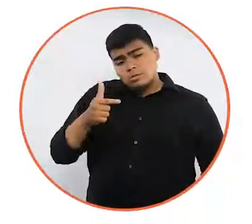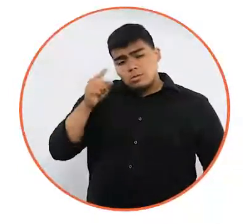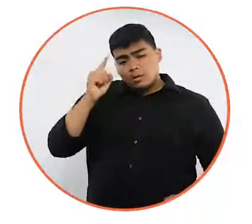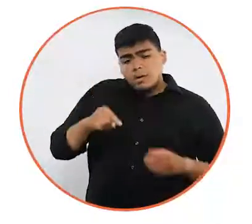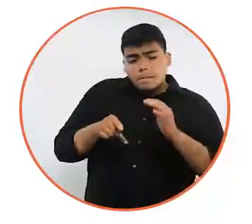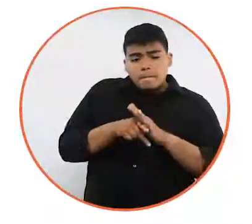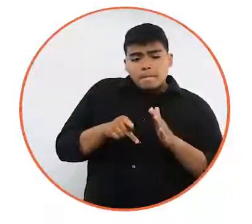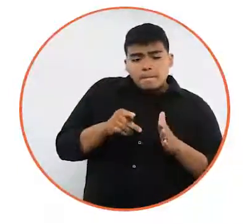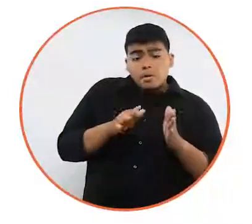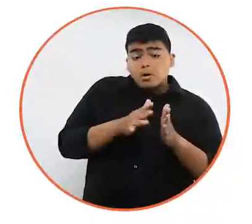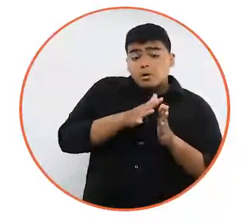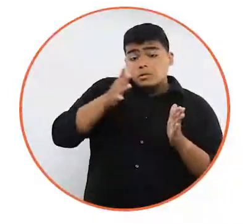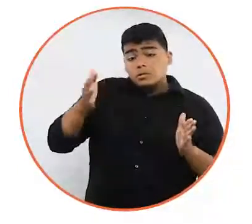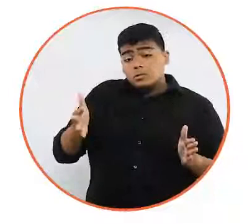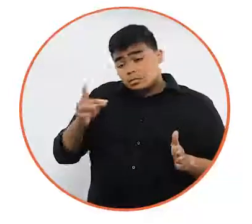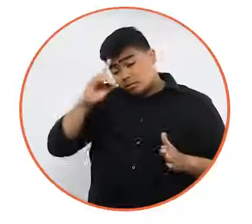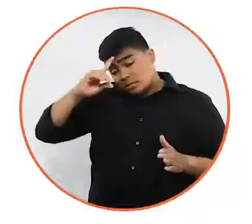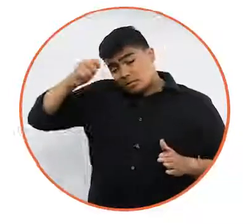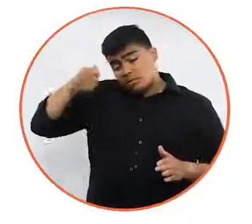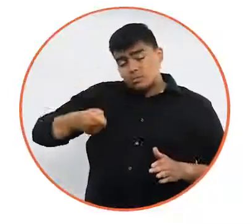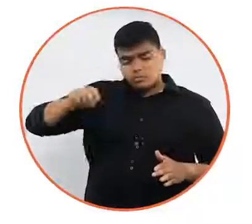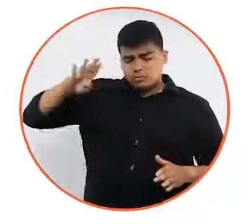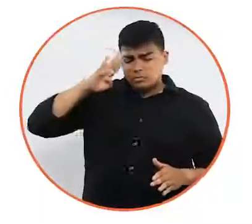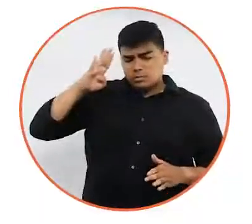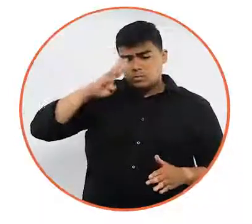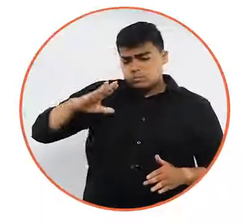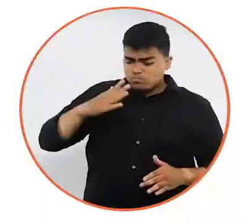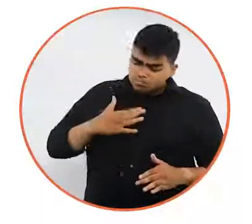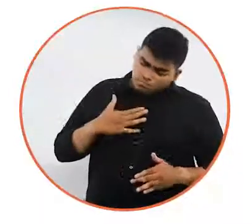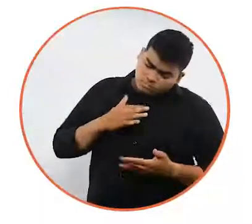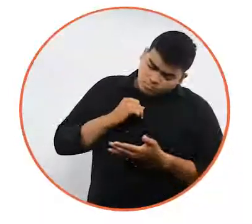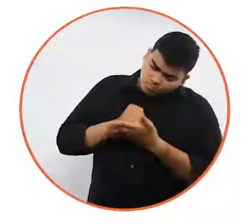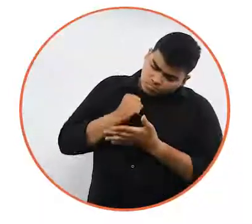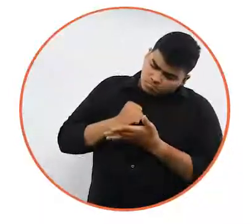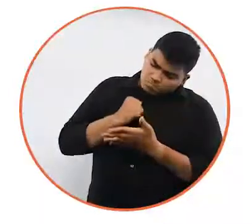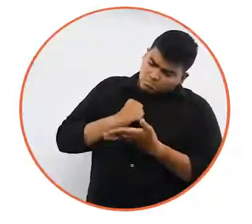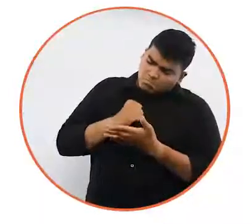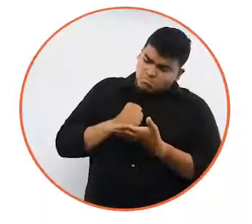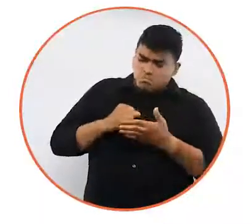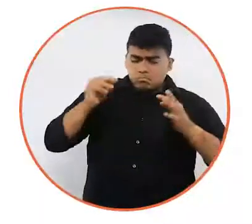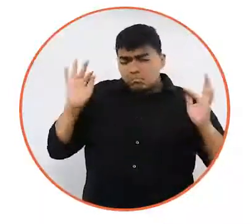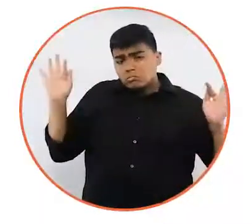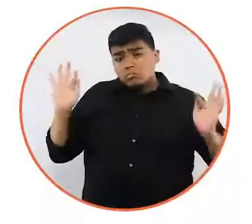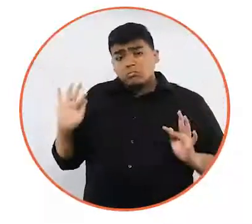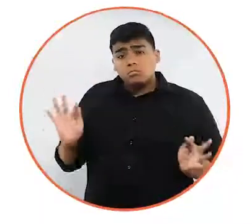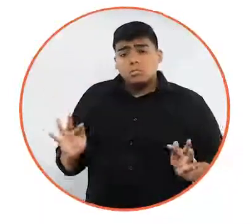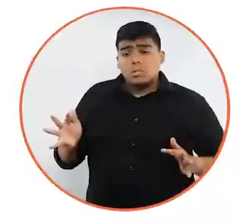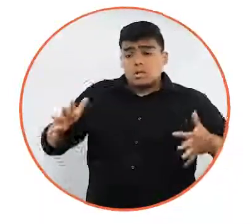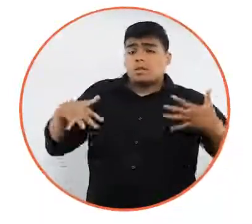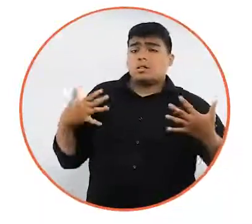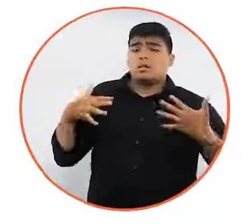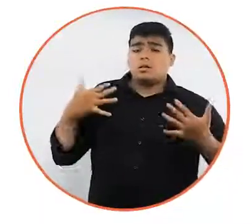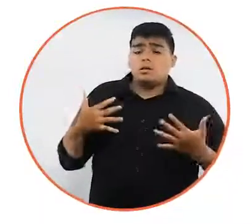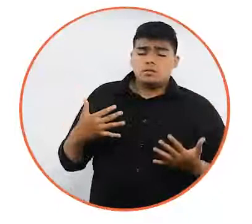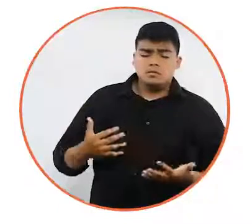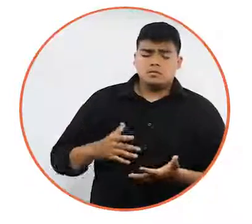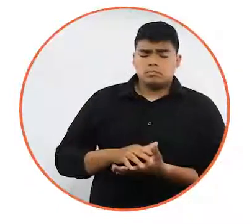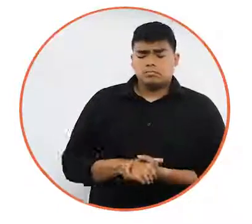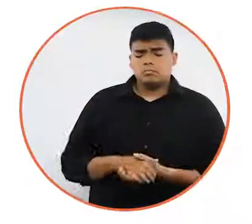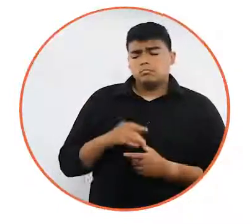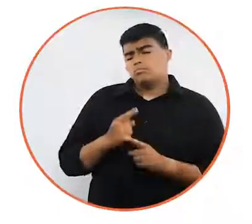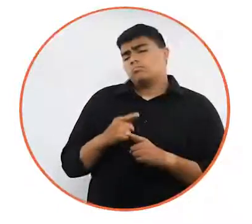1972, período da ditadura, já não palpita fagueiro, meu coração não está tão feliz, ele não está fagueiro,